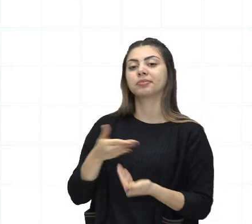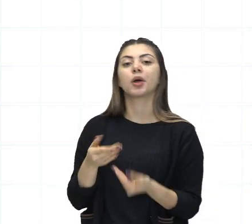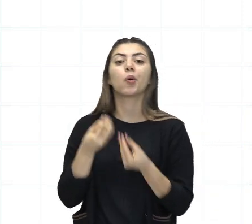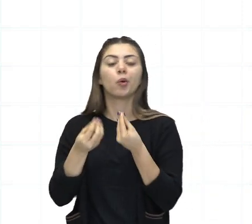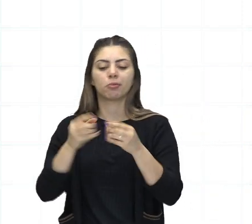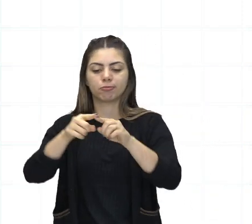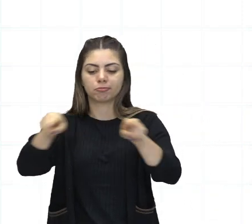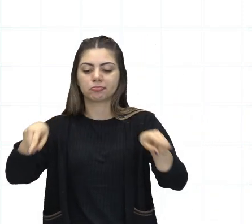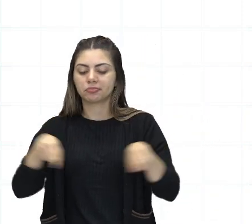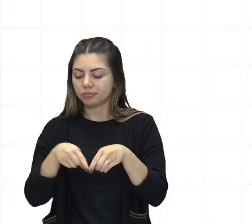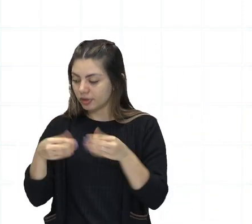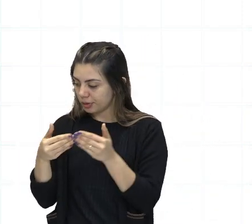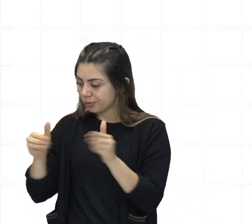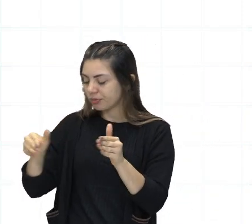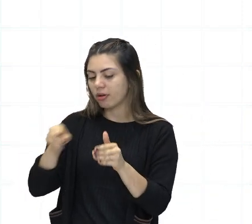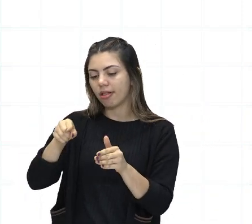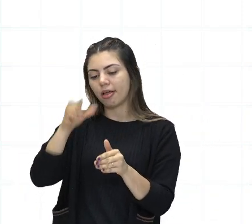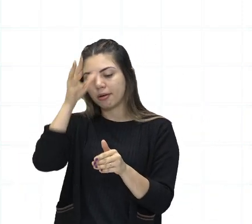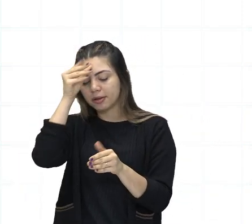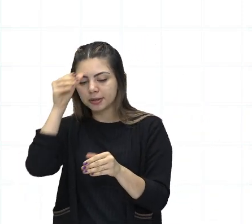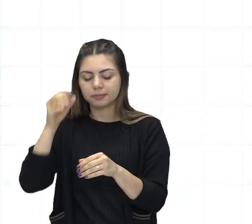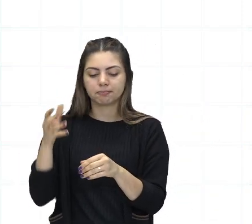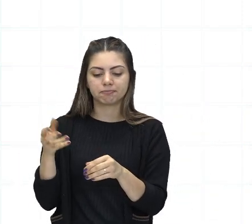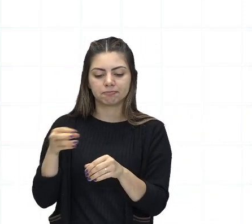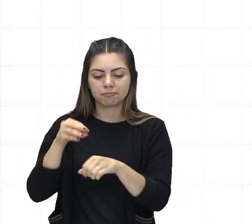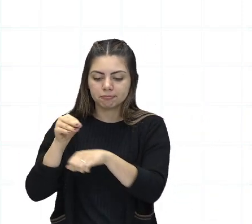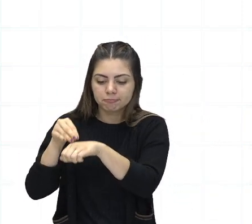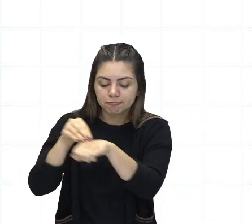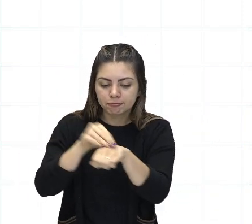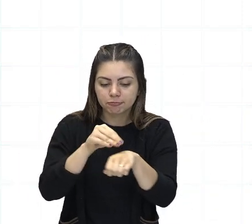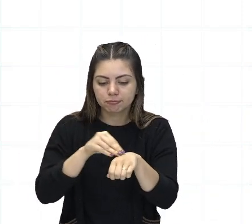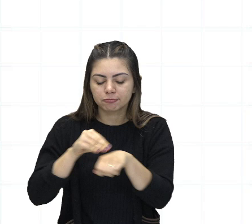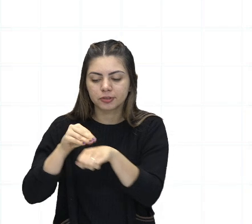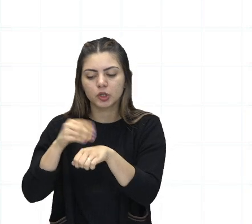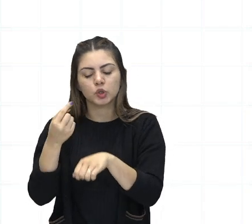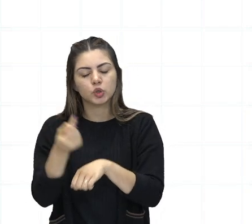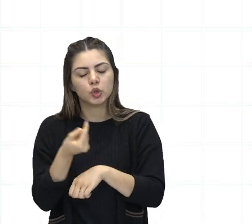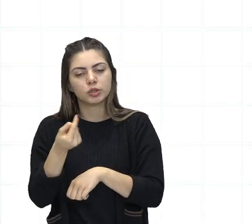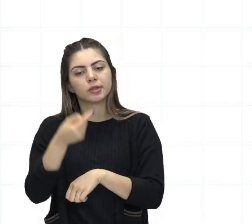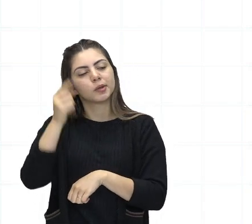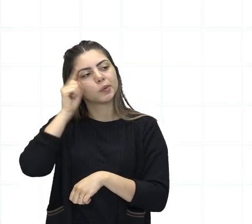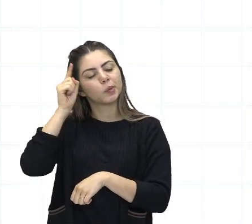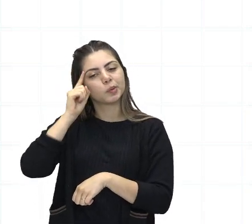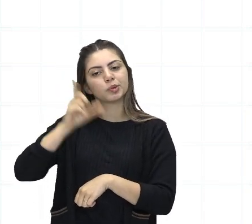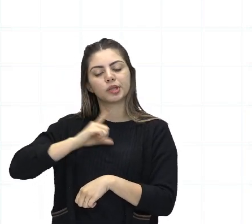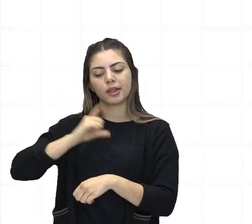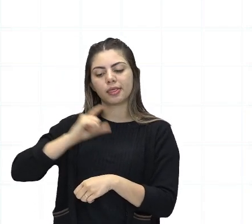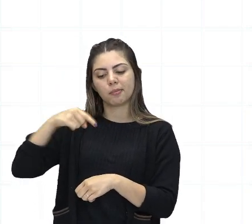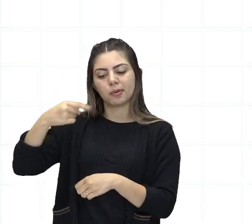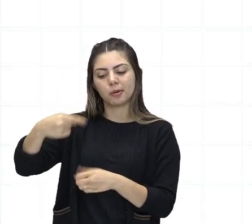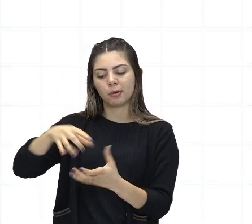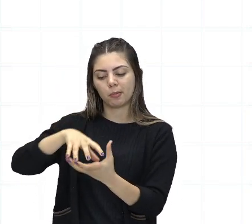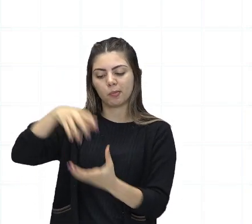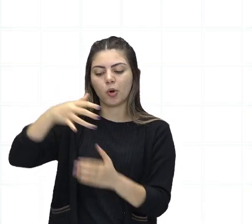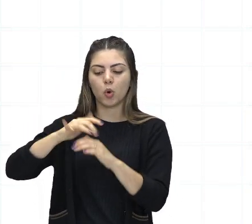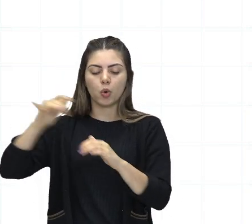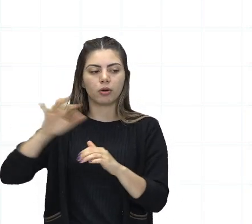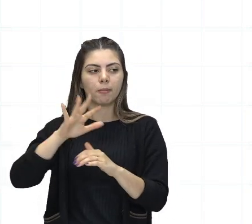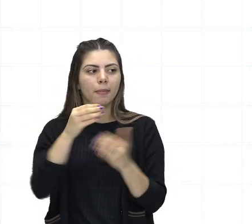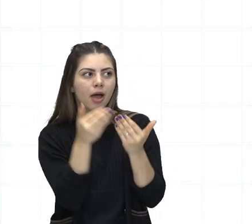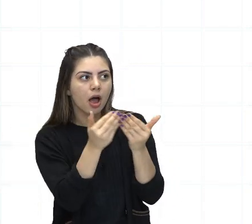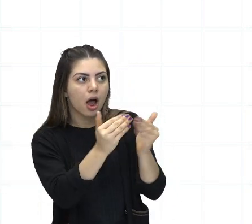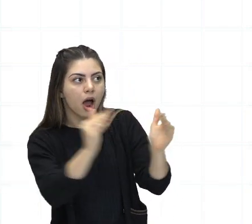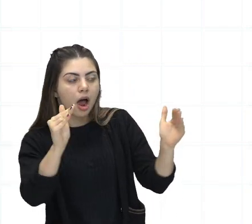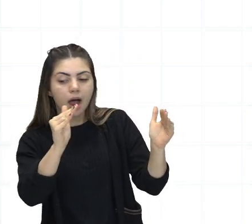no quintal. Ela catava sozinha a comida dela. Todos os dias a galinha botava um ovo de ouro. Um dia a galinha encontrou o